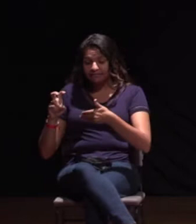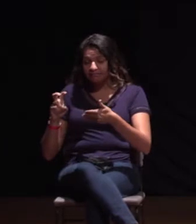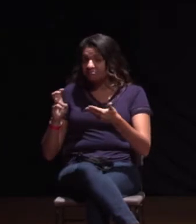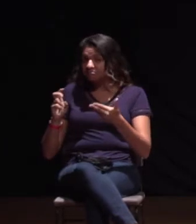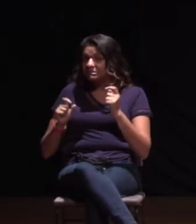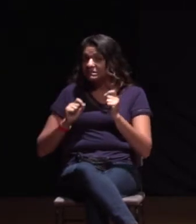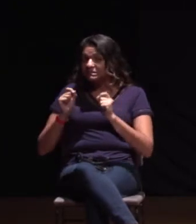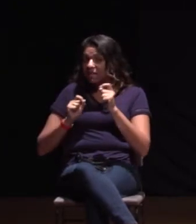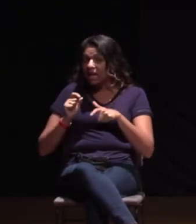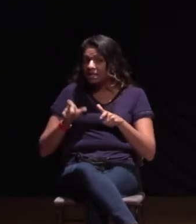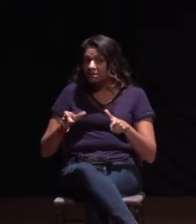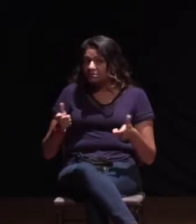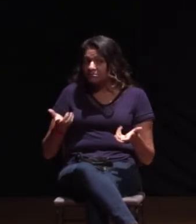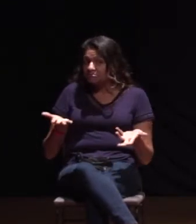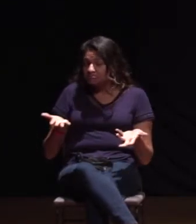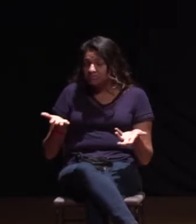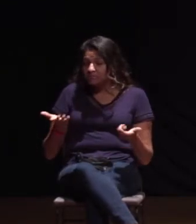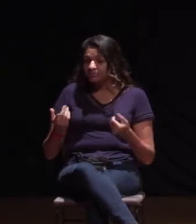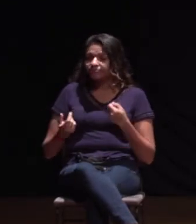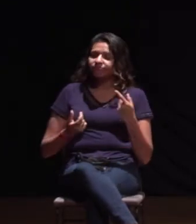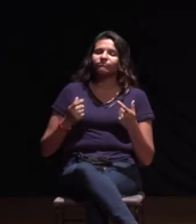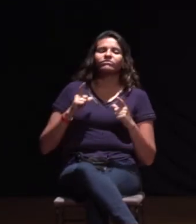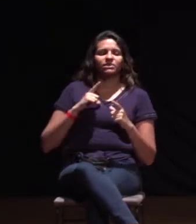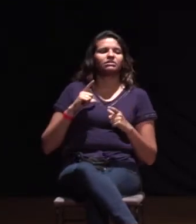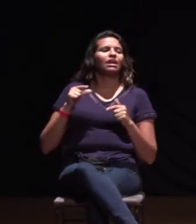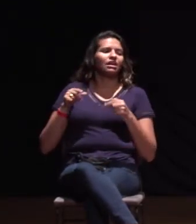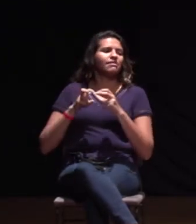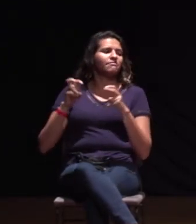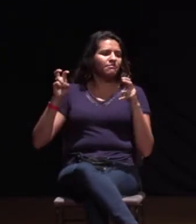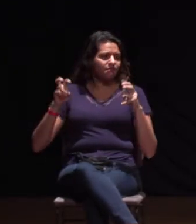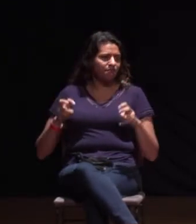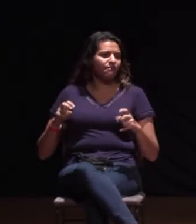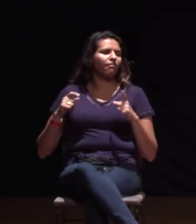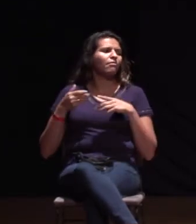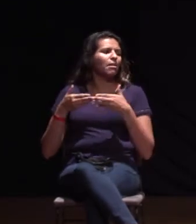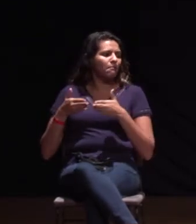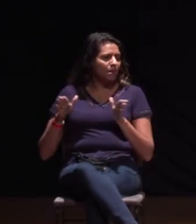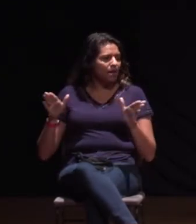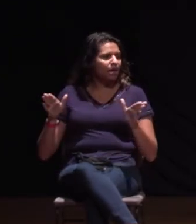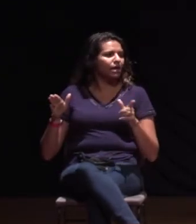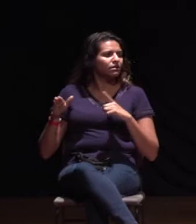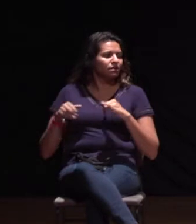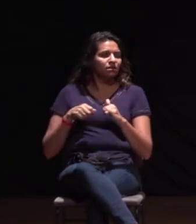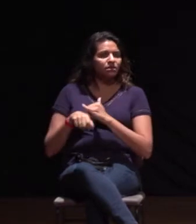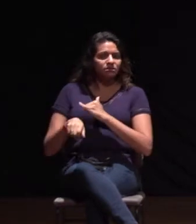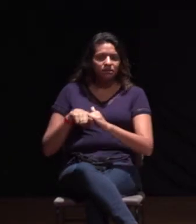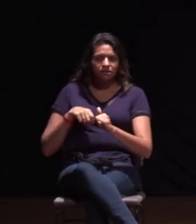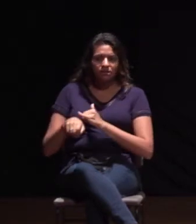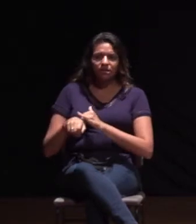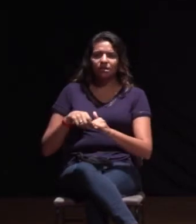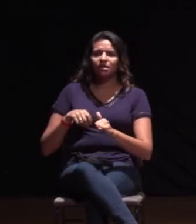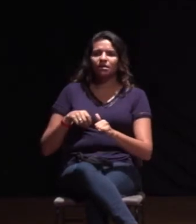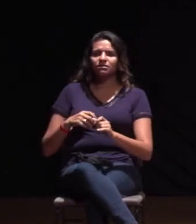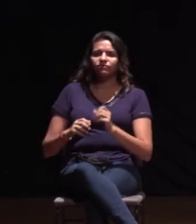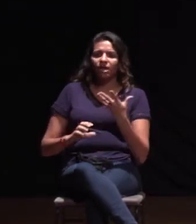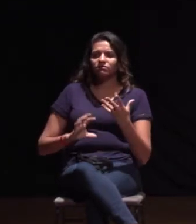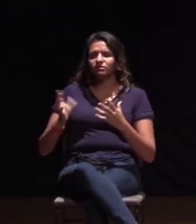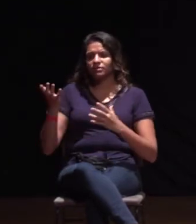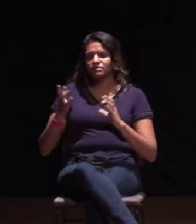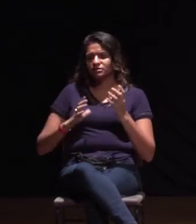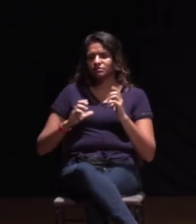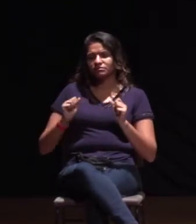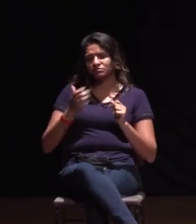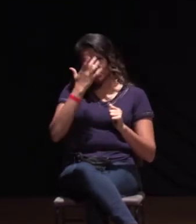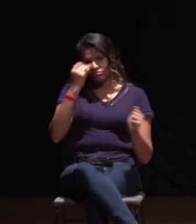de todas as iniciativas no sentido de desconstruir, de ampliar